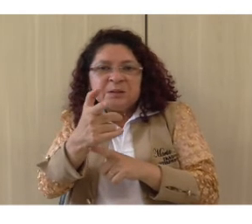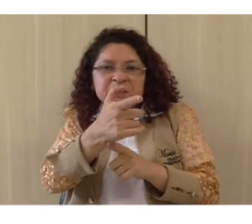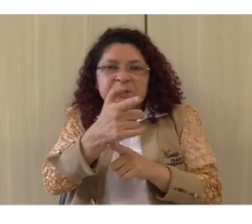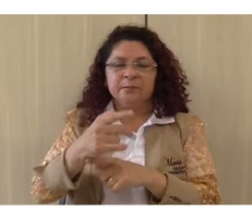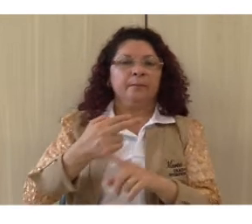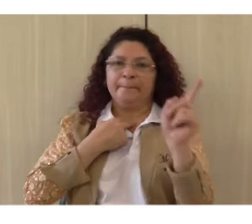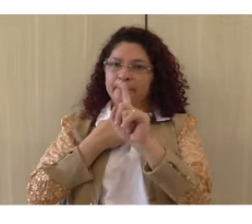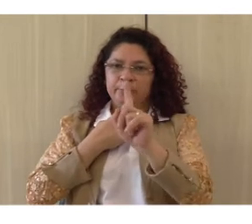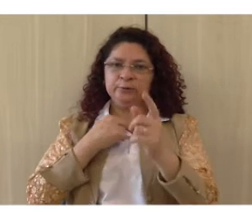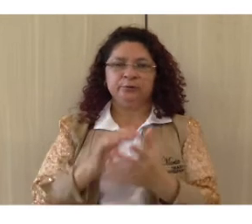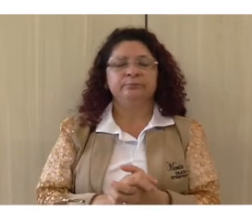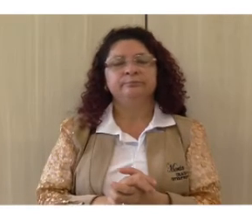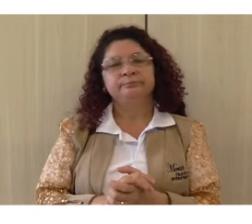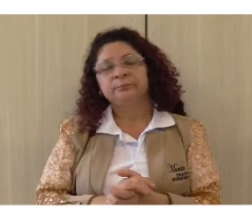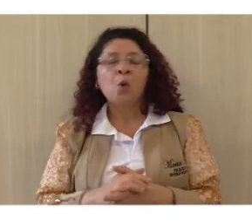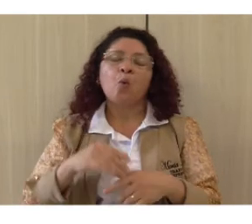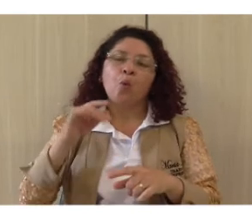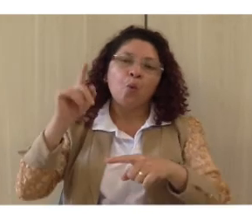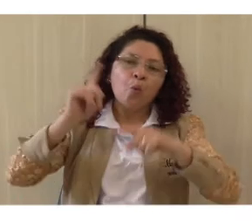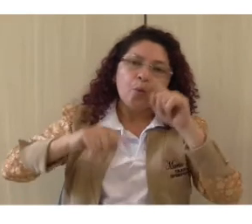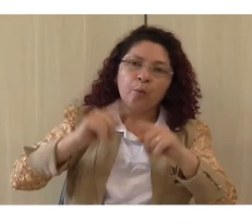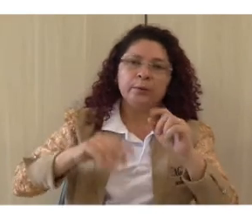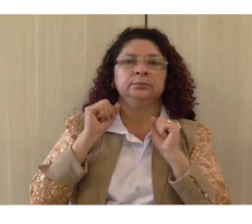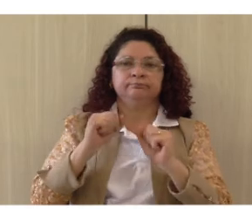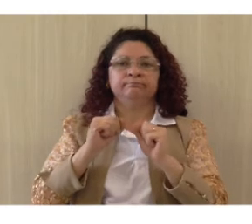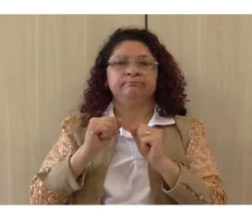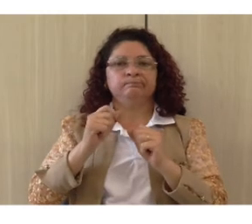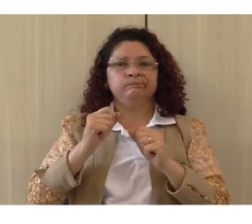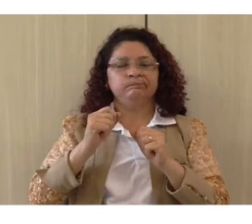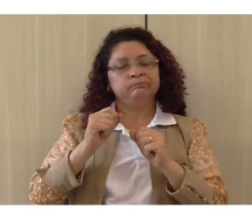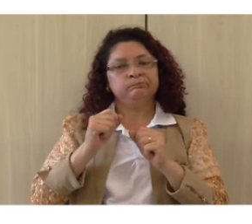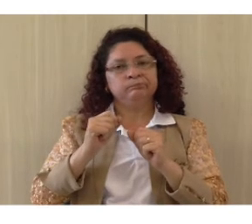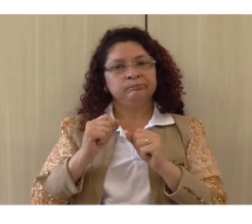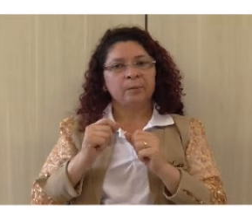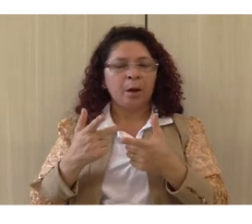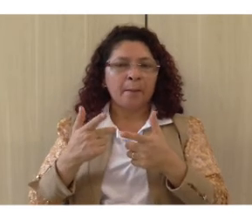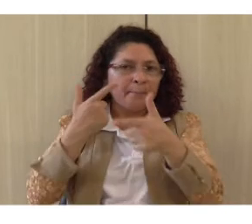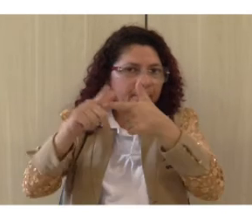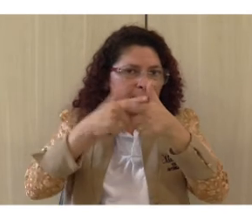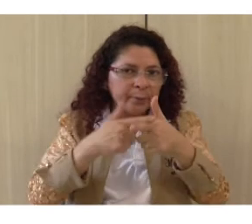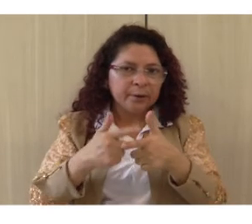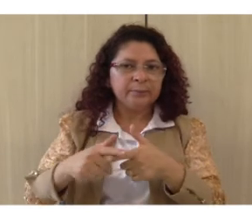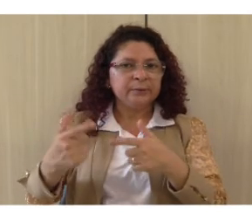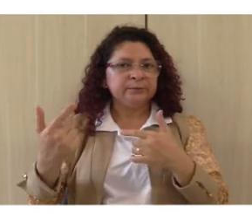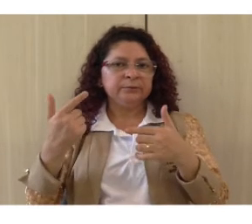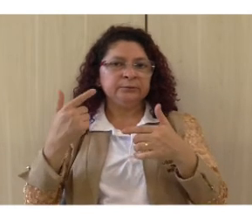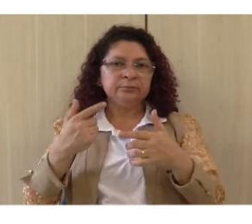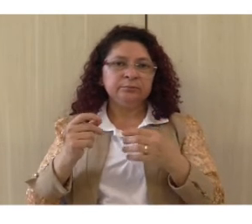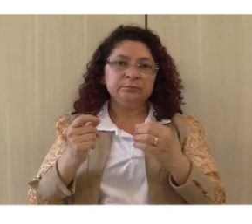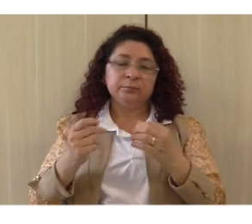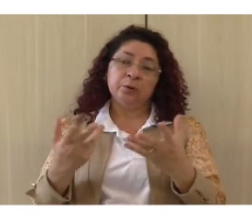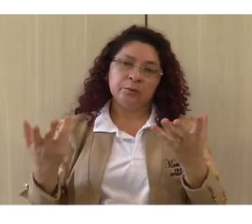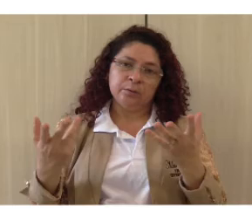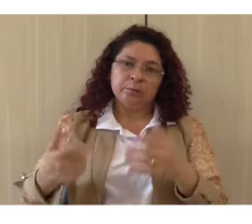locais de entrevista ou de objetos que potencialmente se mostrem aptos a causar ferimentos, salvo